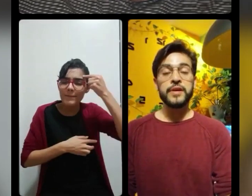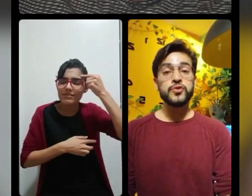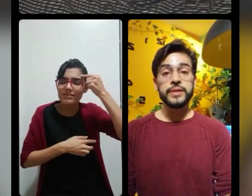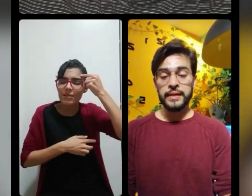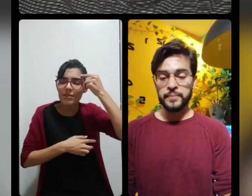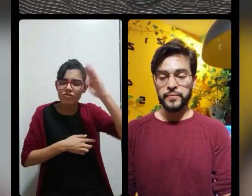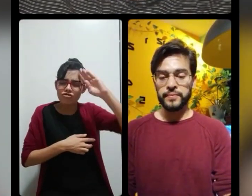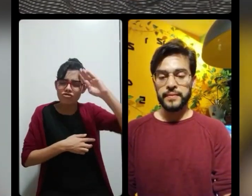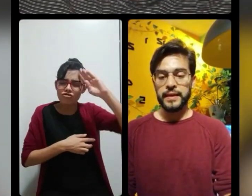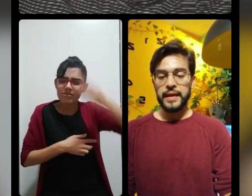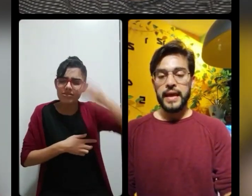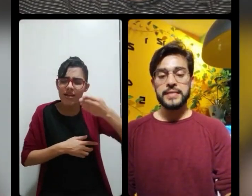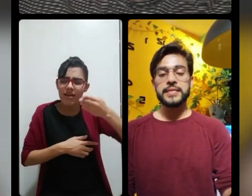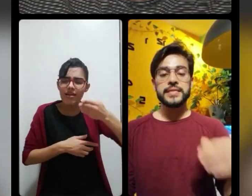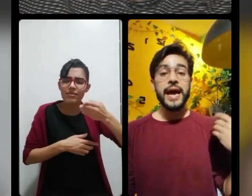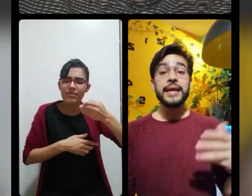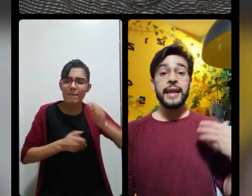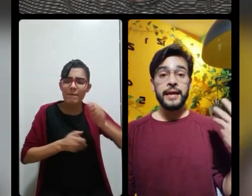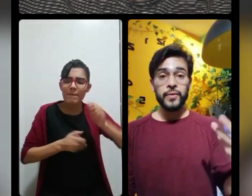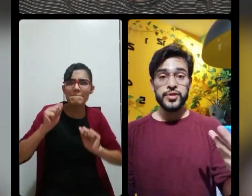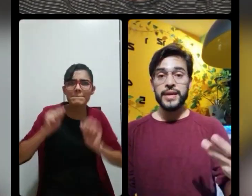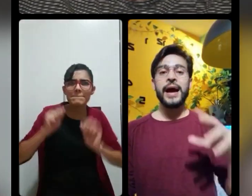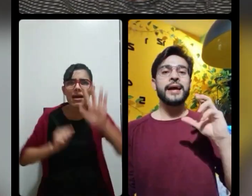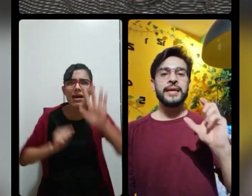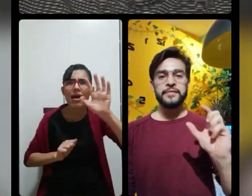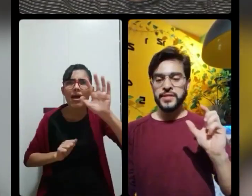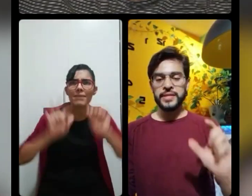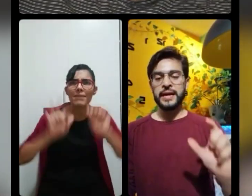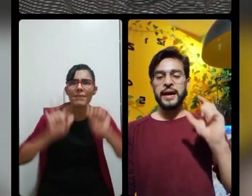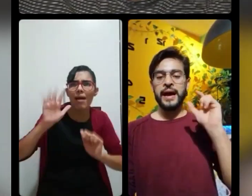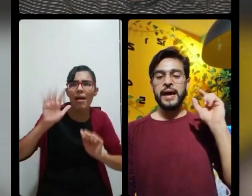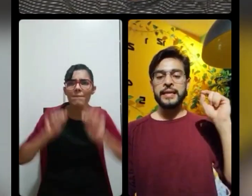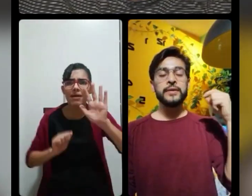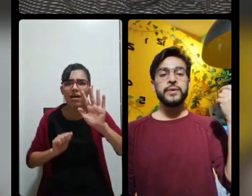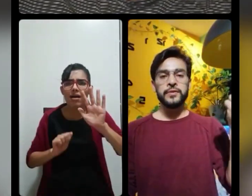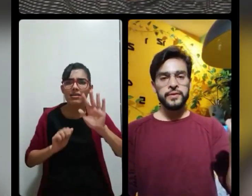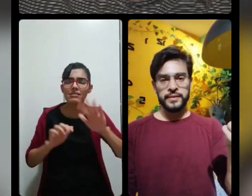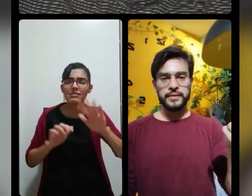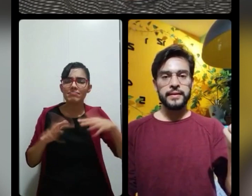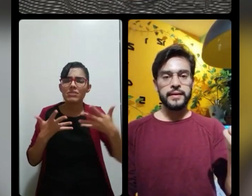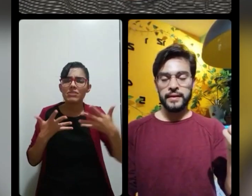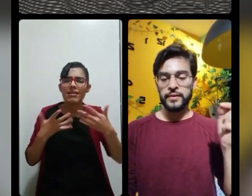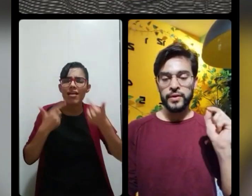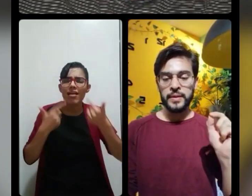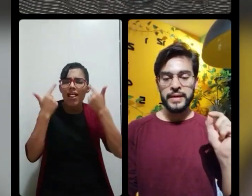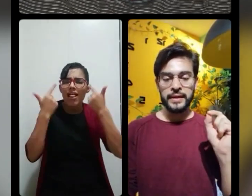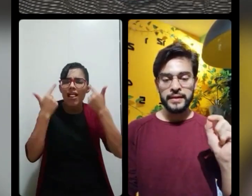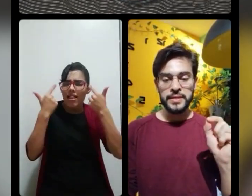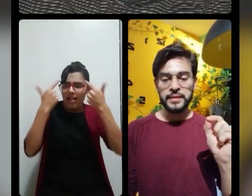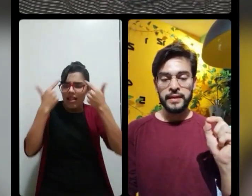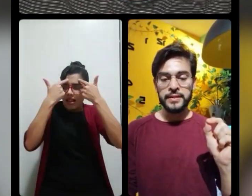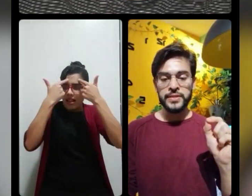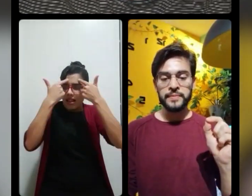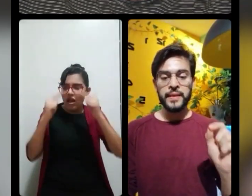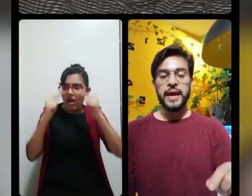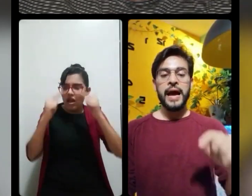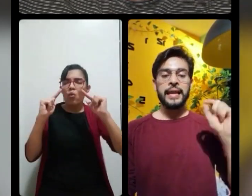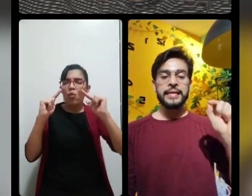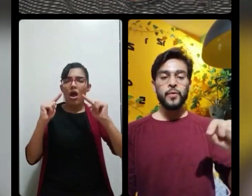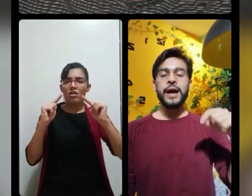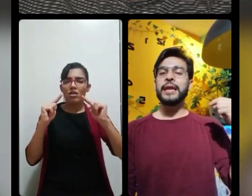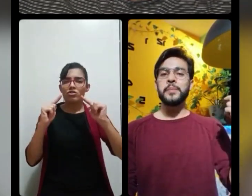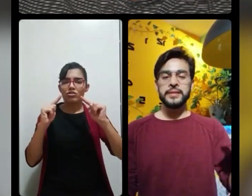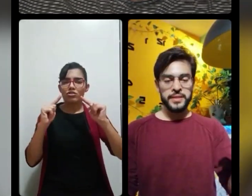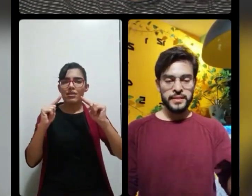convencionada através do tempo. Essa sign language, aí ele vai citar a língua norte-americana de sinais,